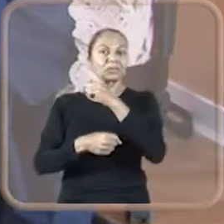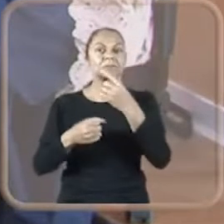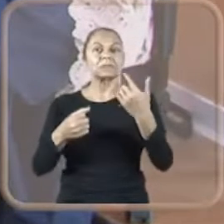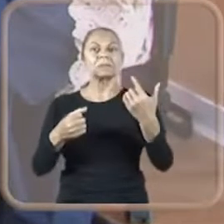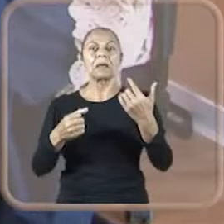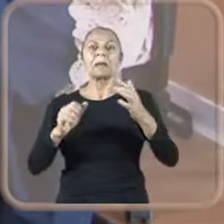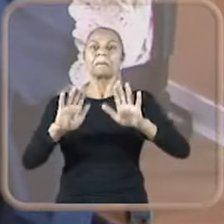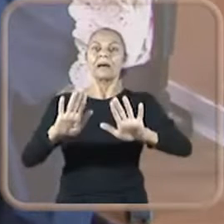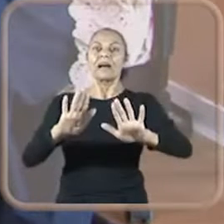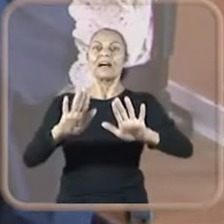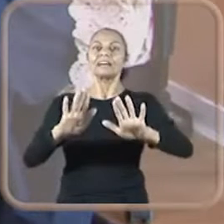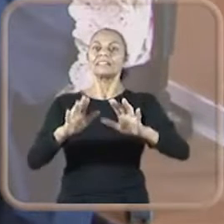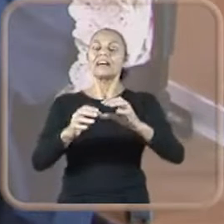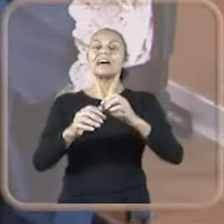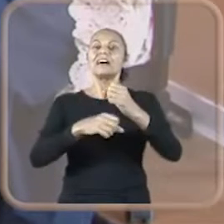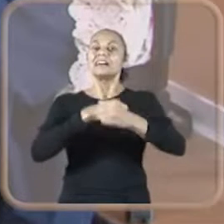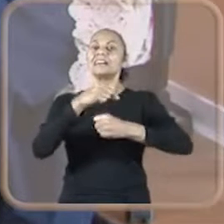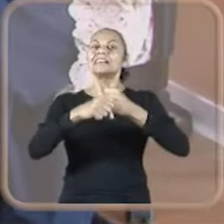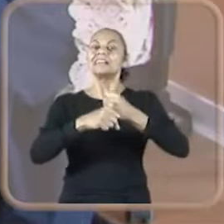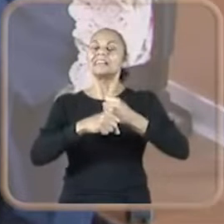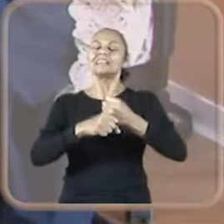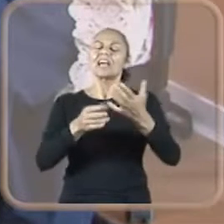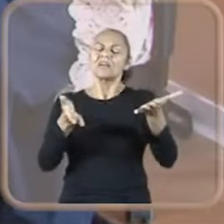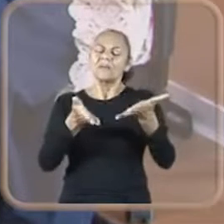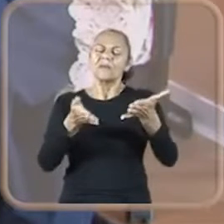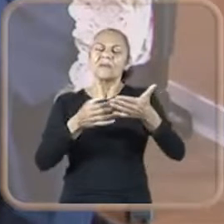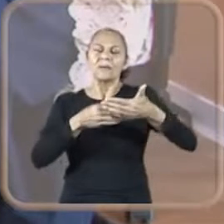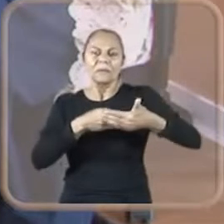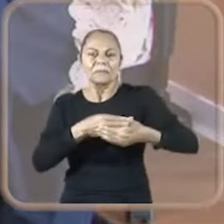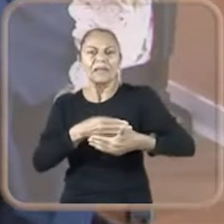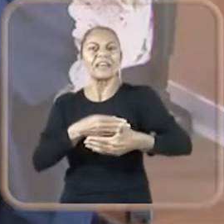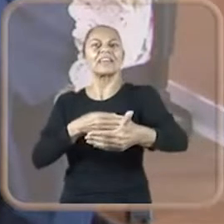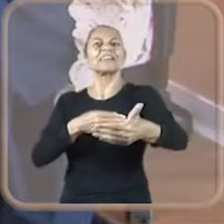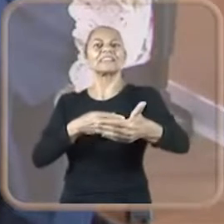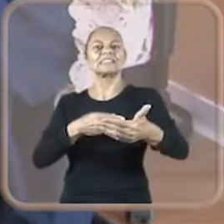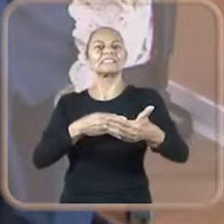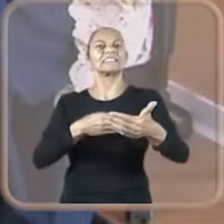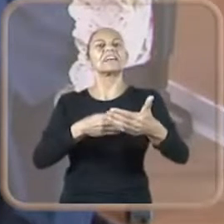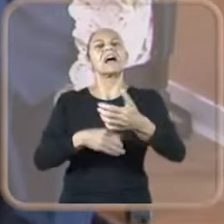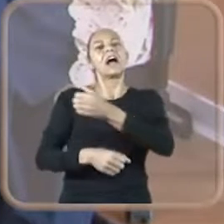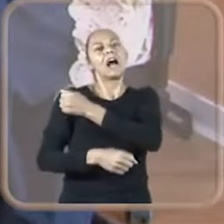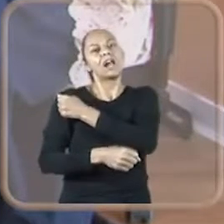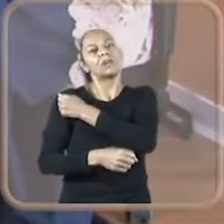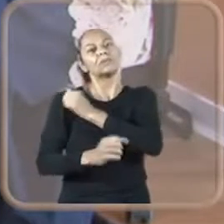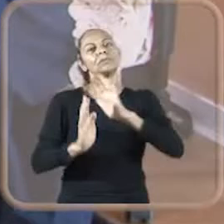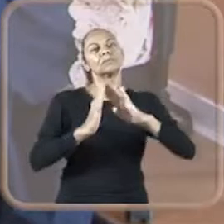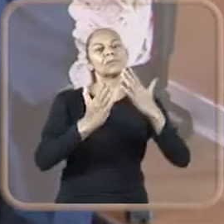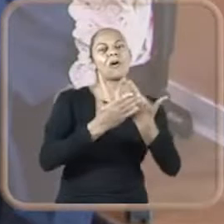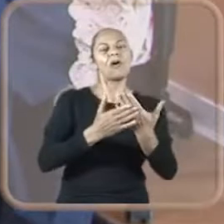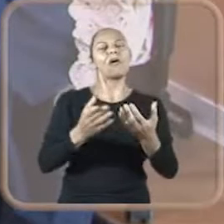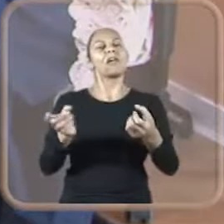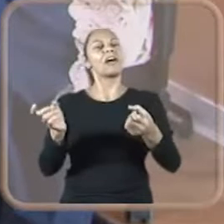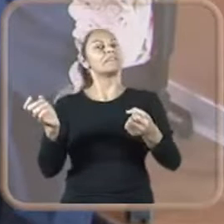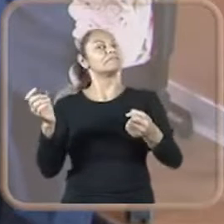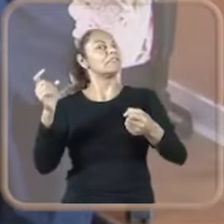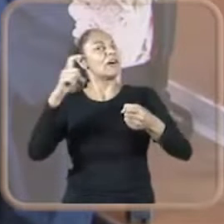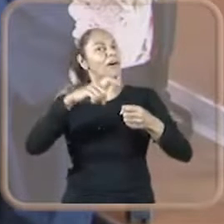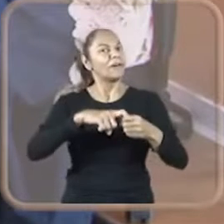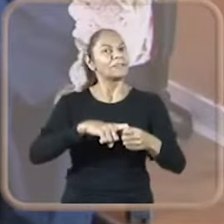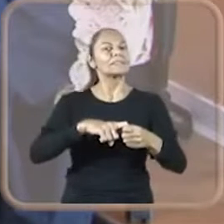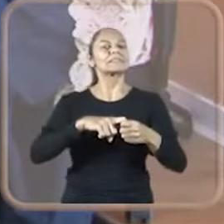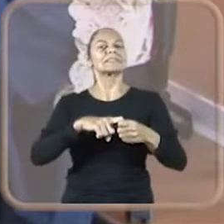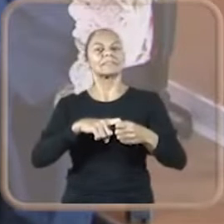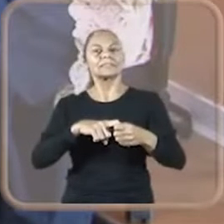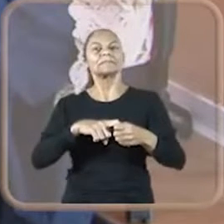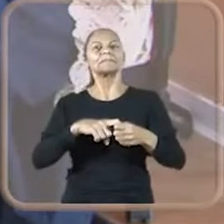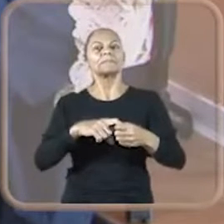esse ano que a gente começa a voltar com as atividades presenciais nas escolas, e a gente busca os nossos alunos de uma forma tão